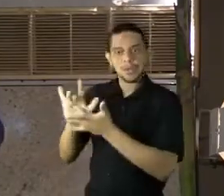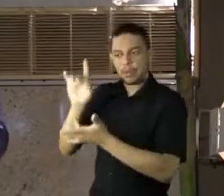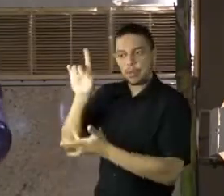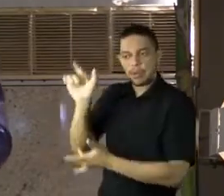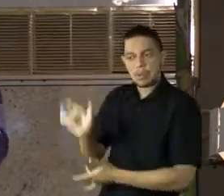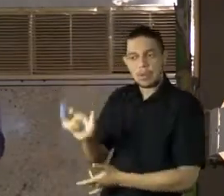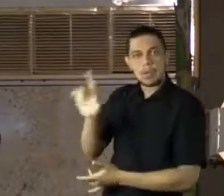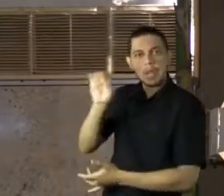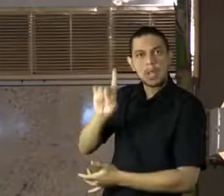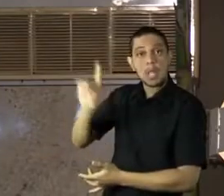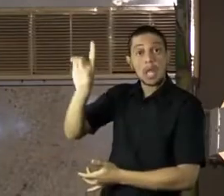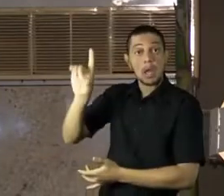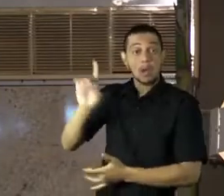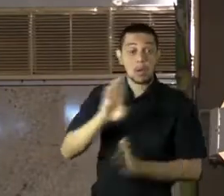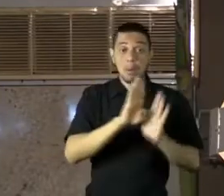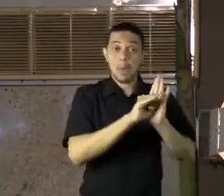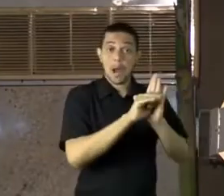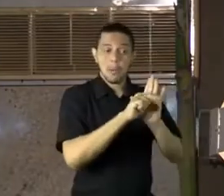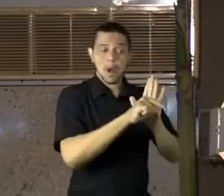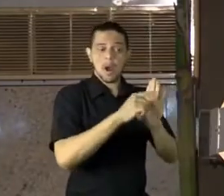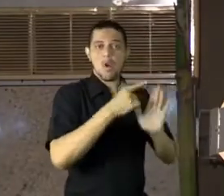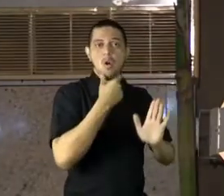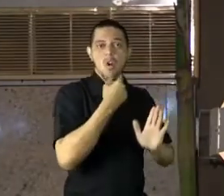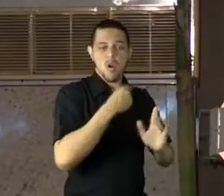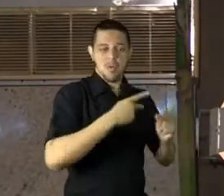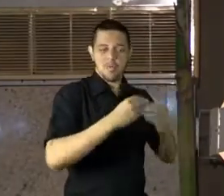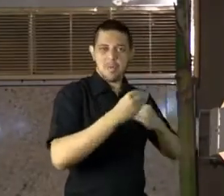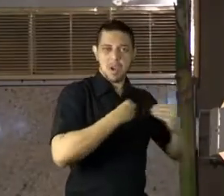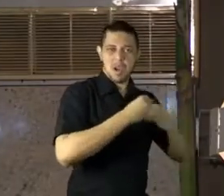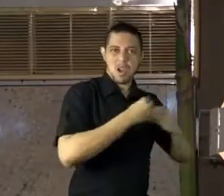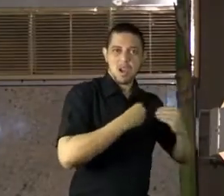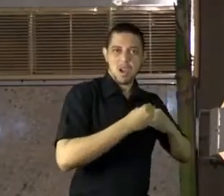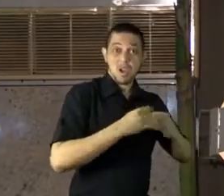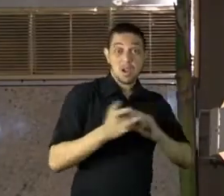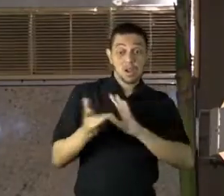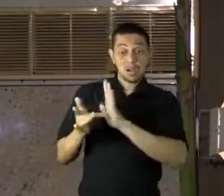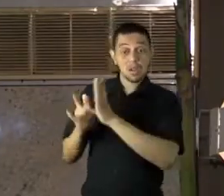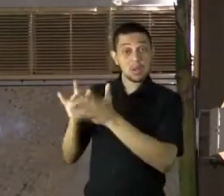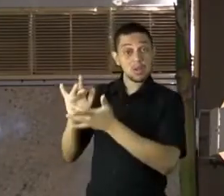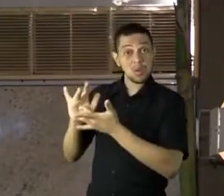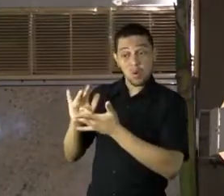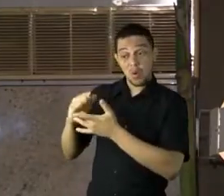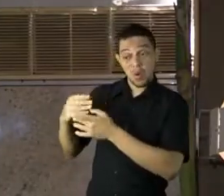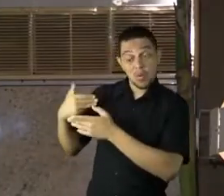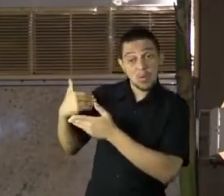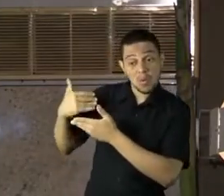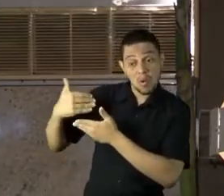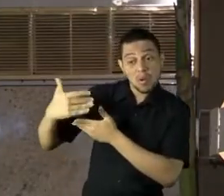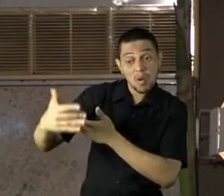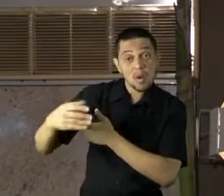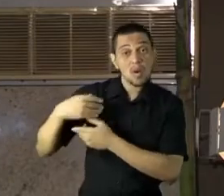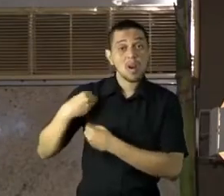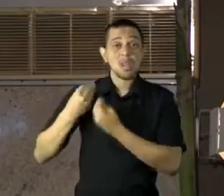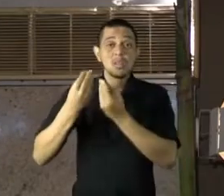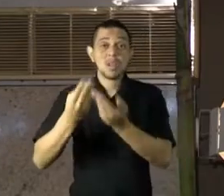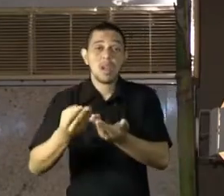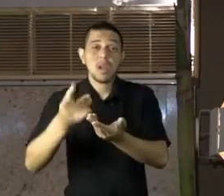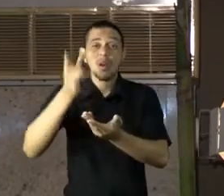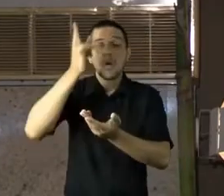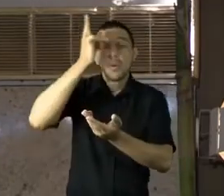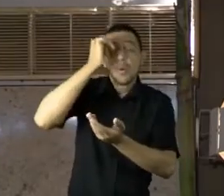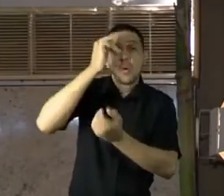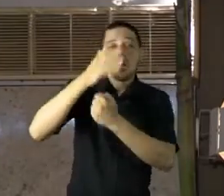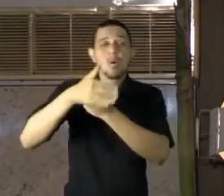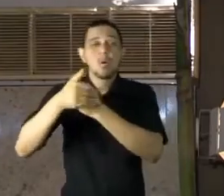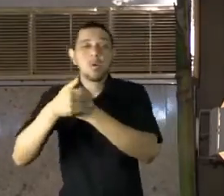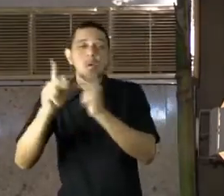Barrabás era um homem pecador Jesus ao longo de seu ministério trouxe conforto e paz Barrabás trouxe medo